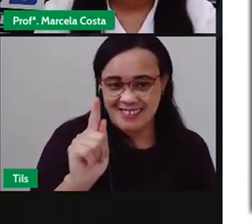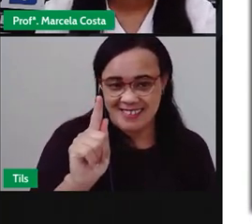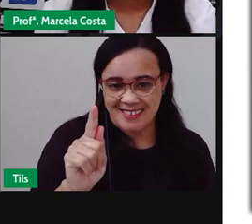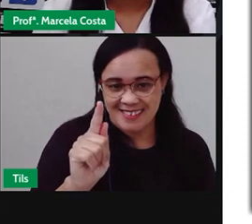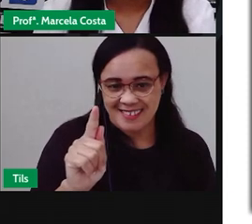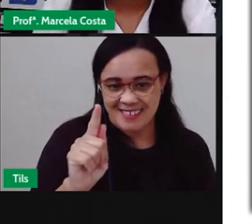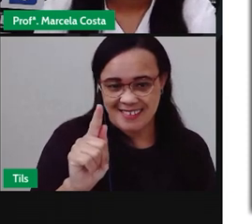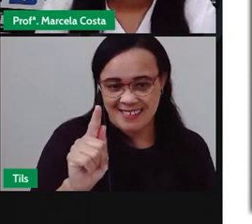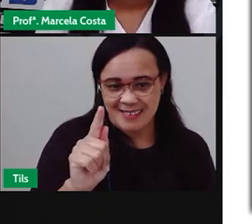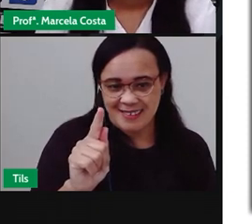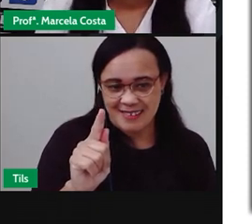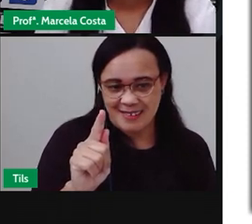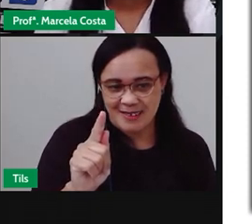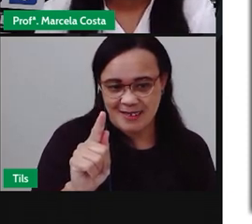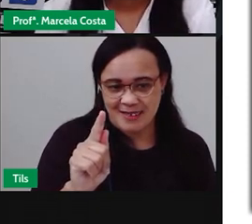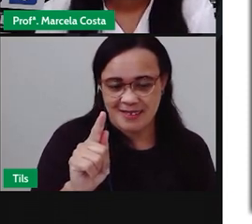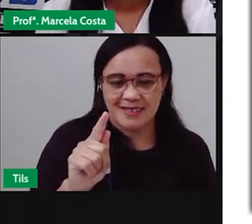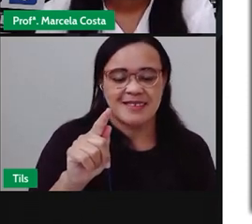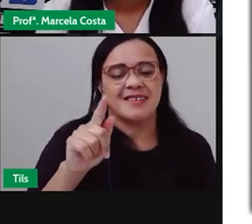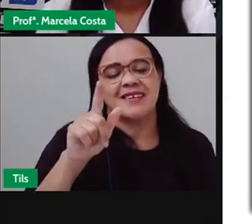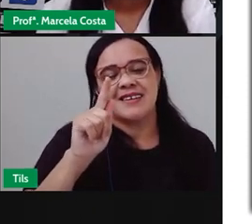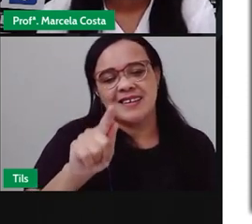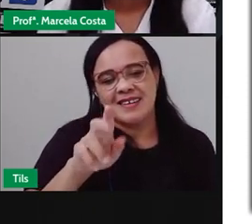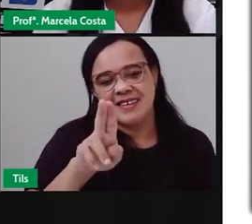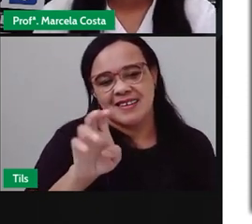Gê